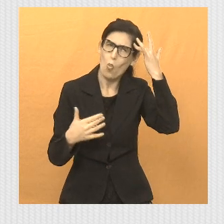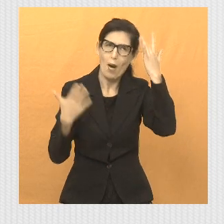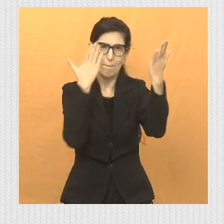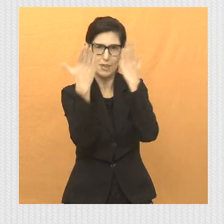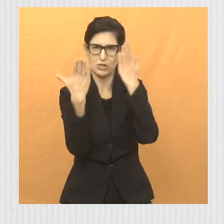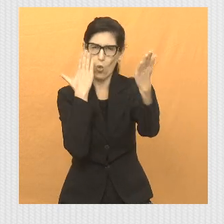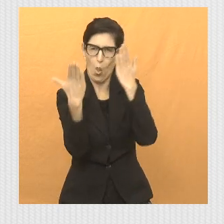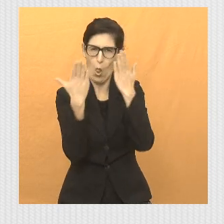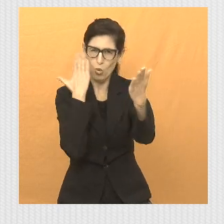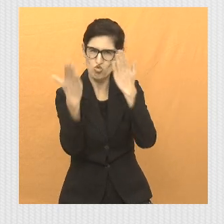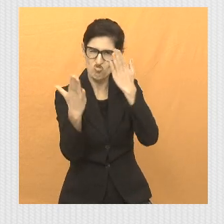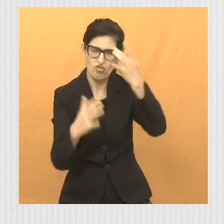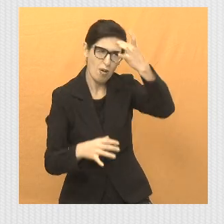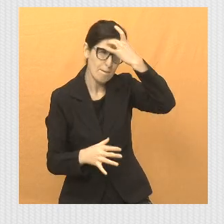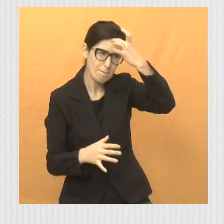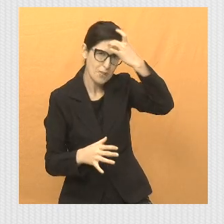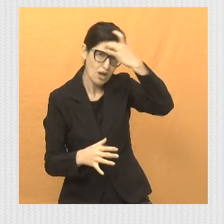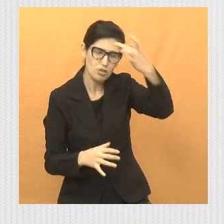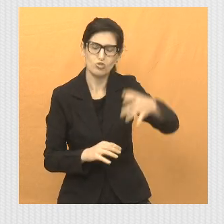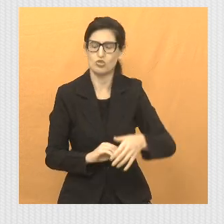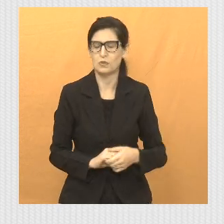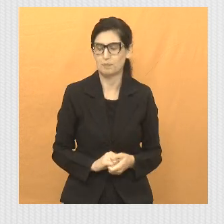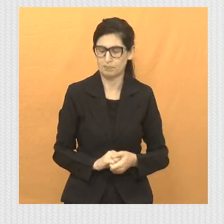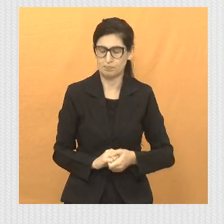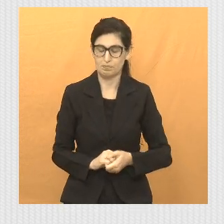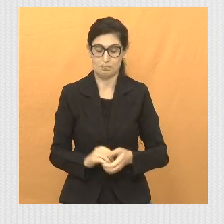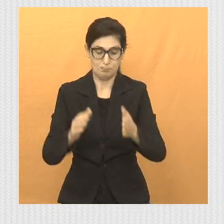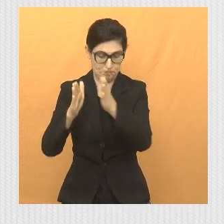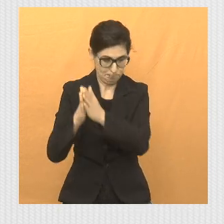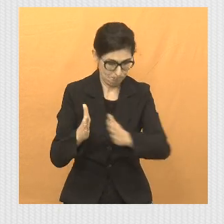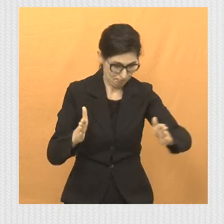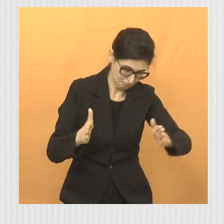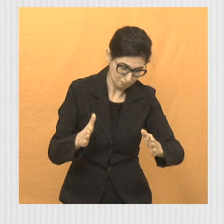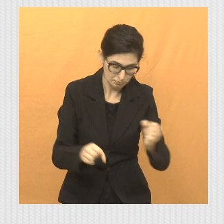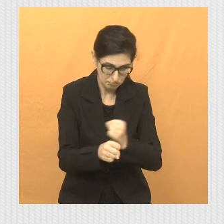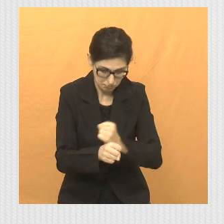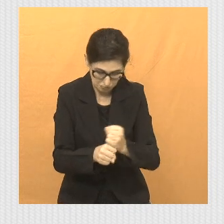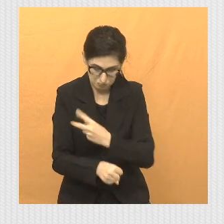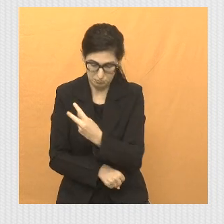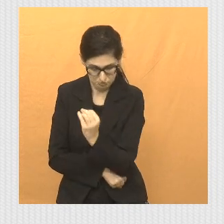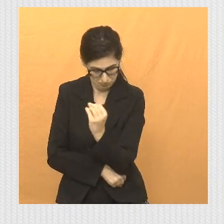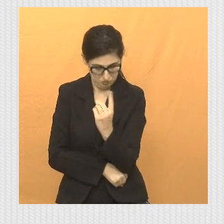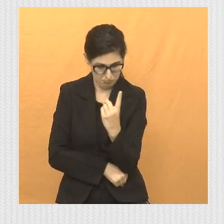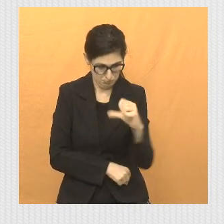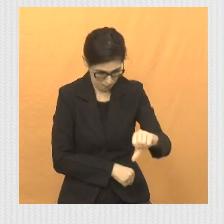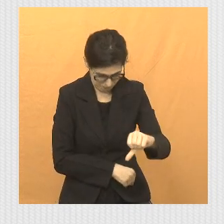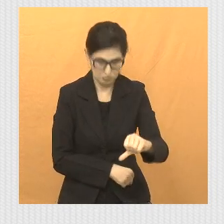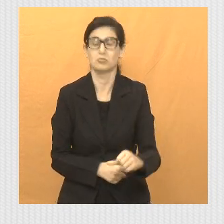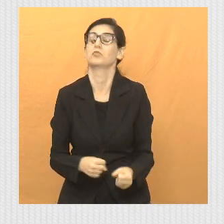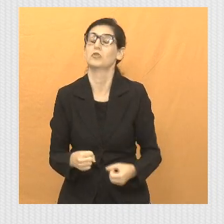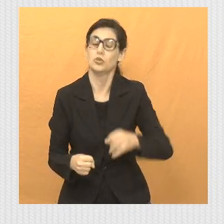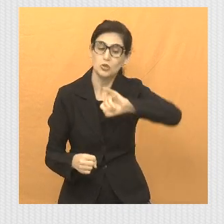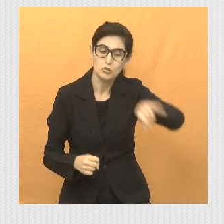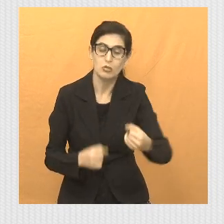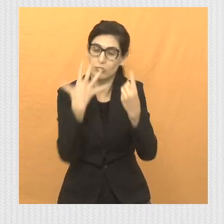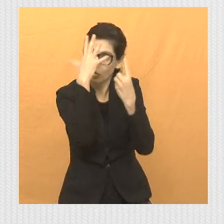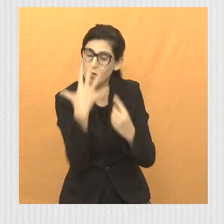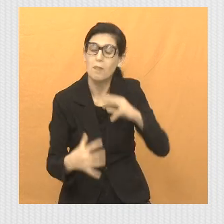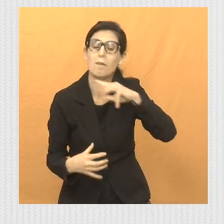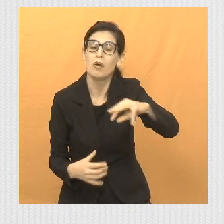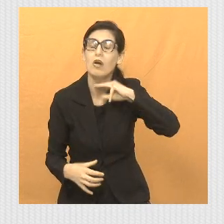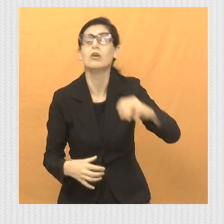rede, que foram, no primeiro quadrimestre deste ano, inseridos no programa Família Segura